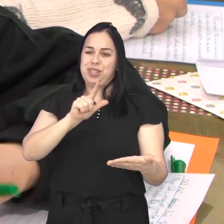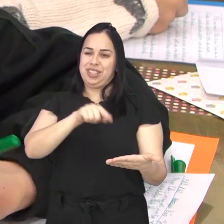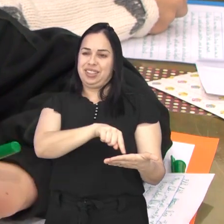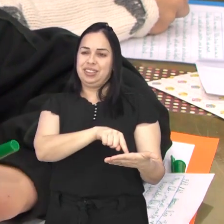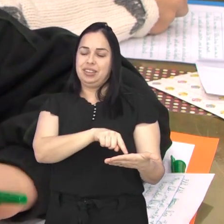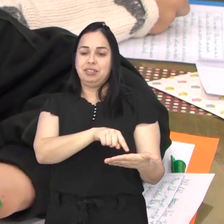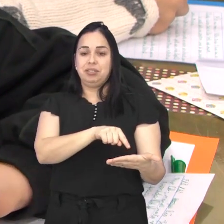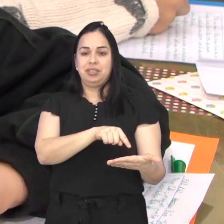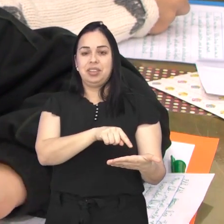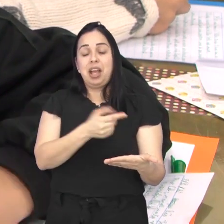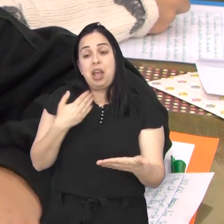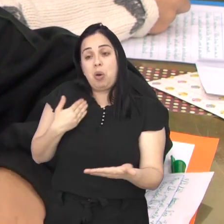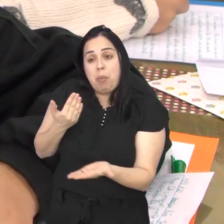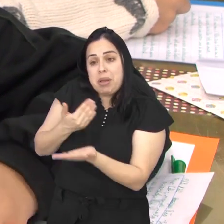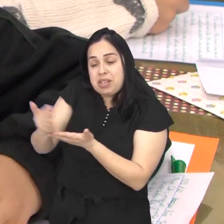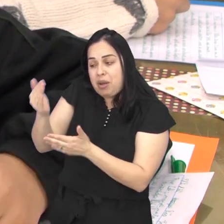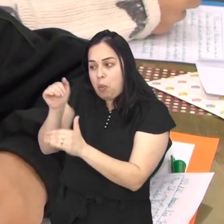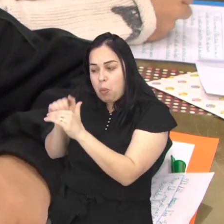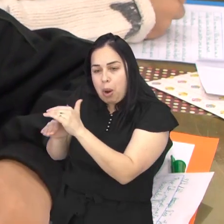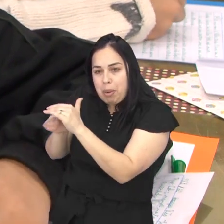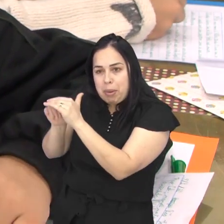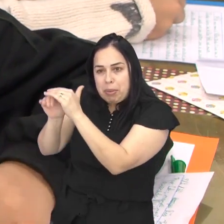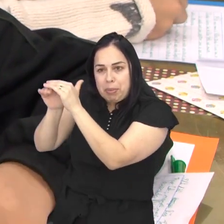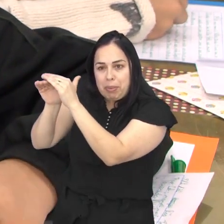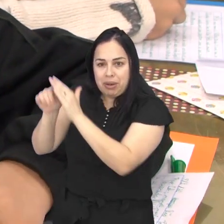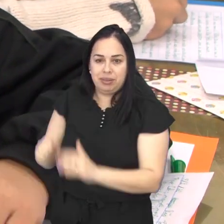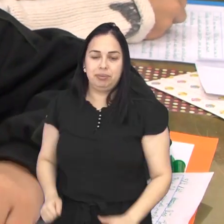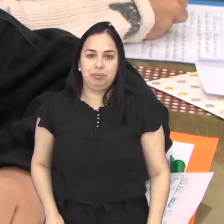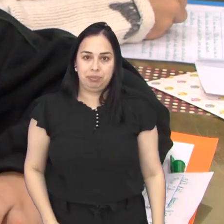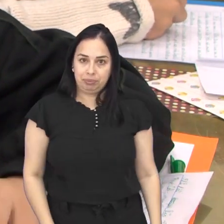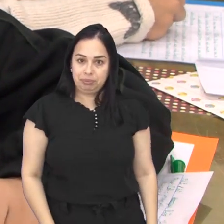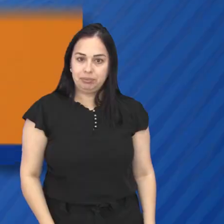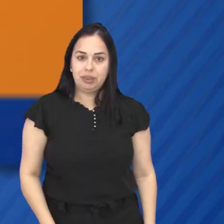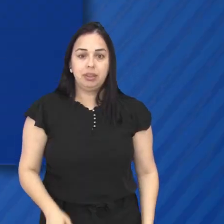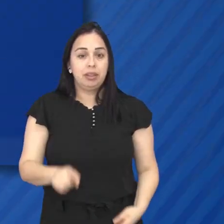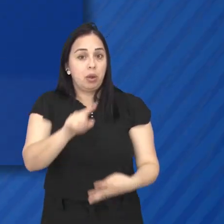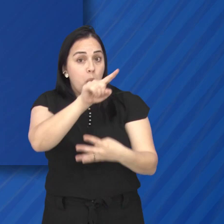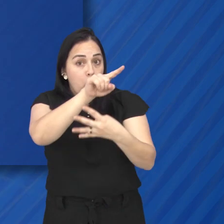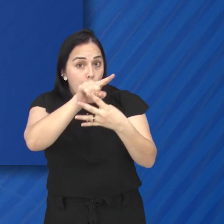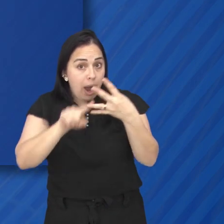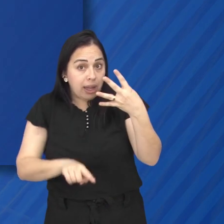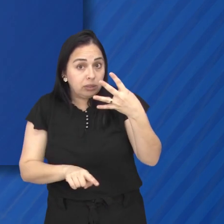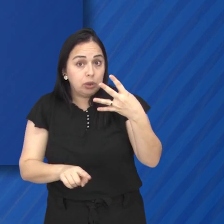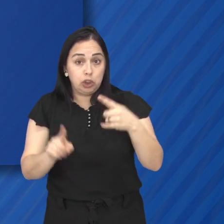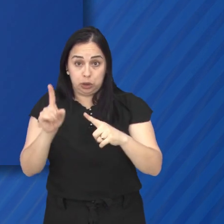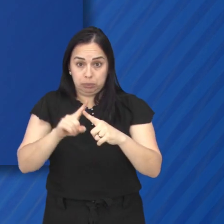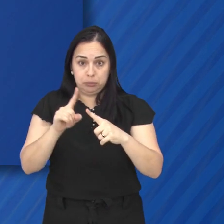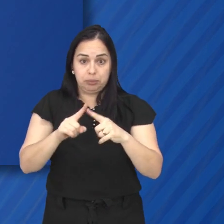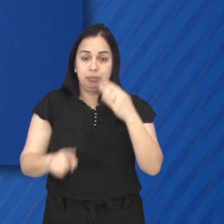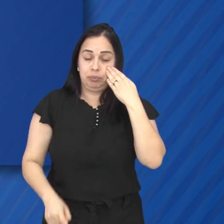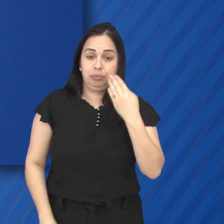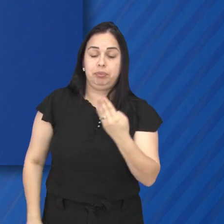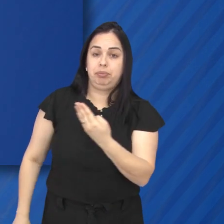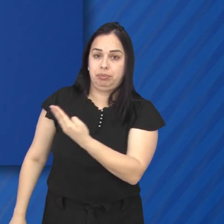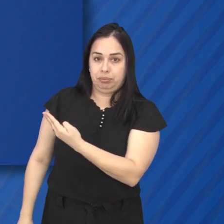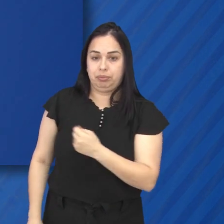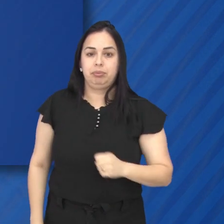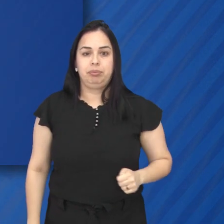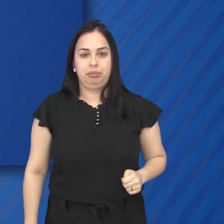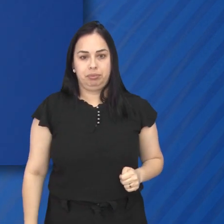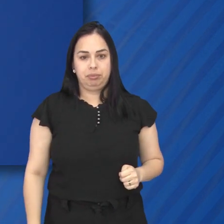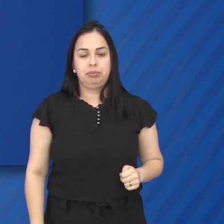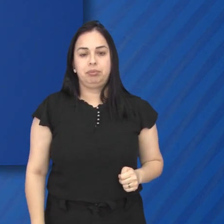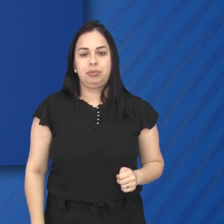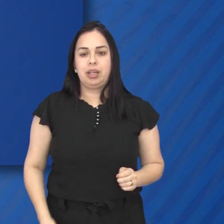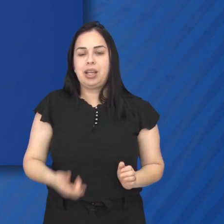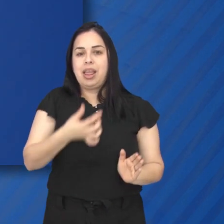preciso. Daí eu fui lá e comecei a colecionar selos e adesivos. Existem 4 tipos de selos postais. Os